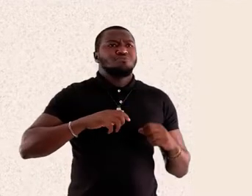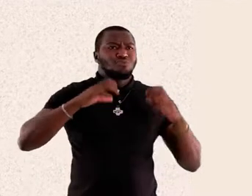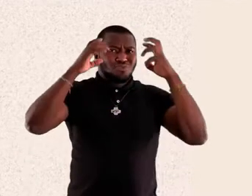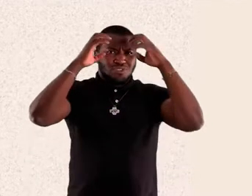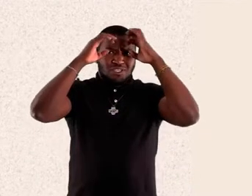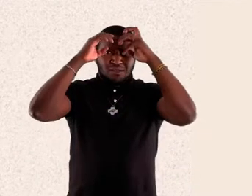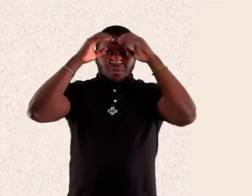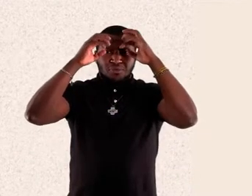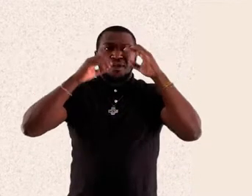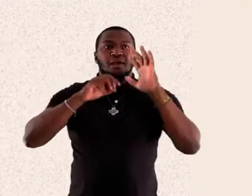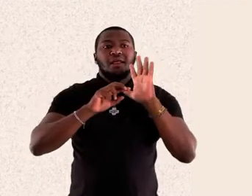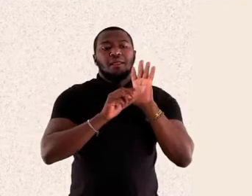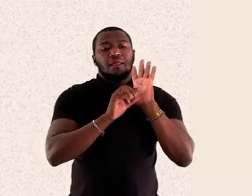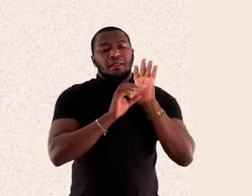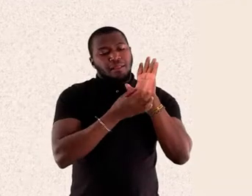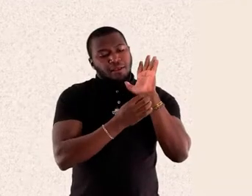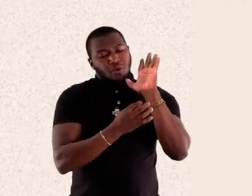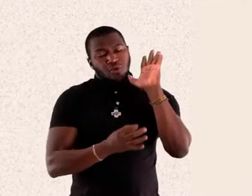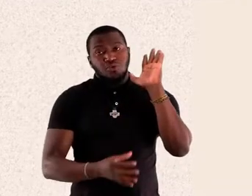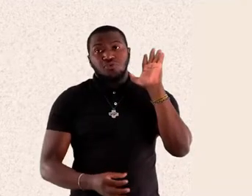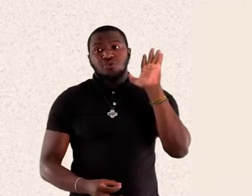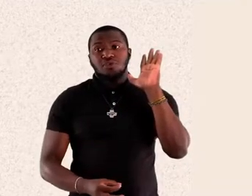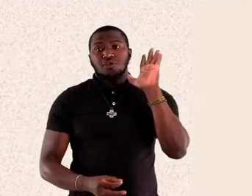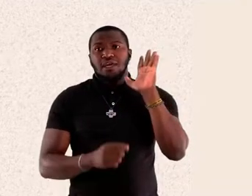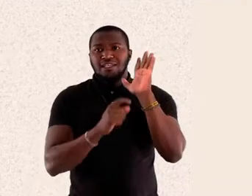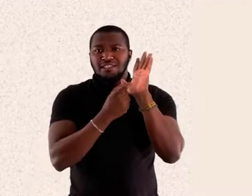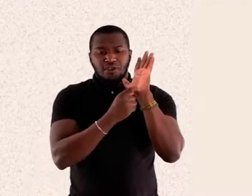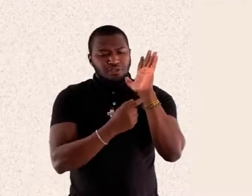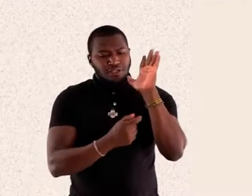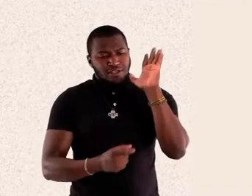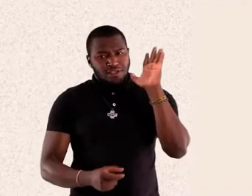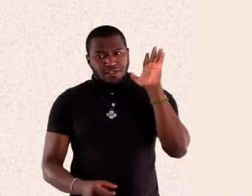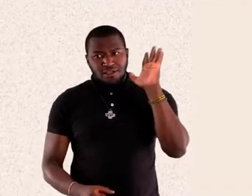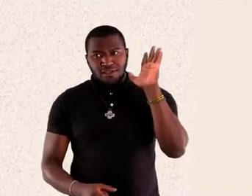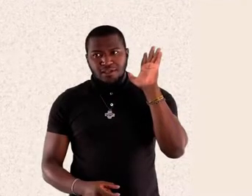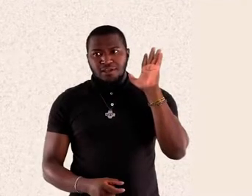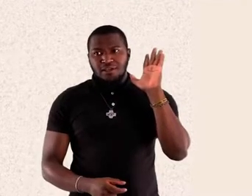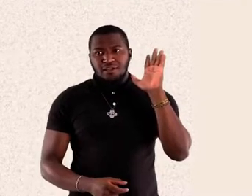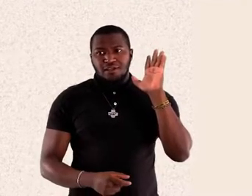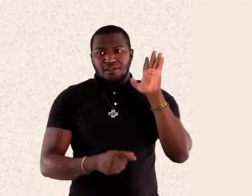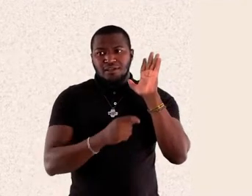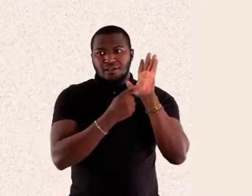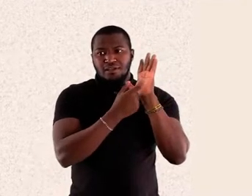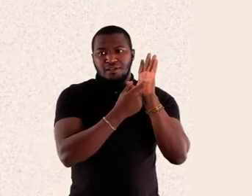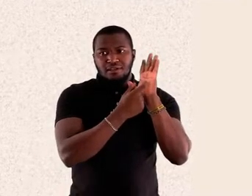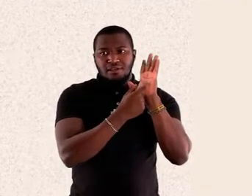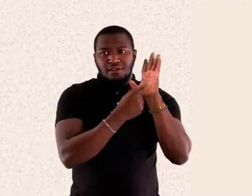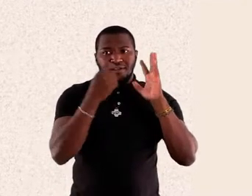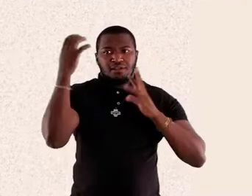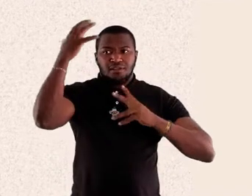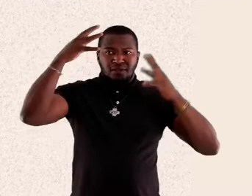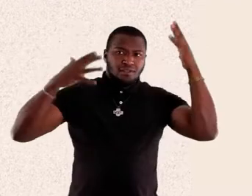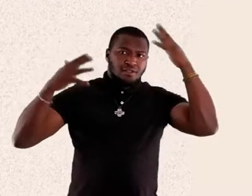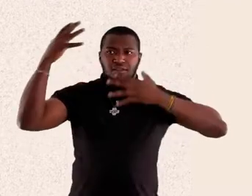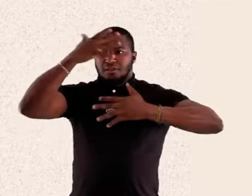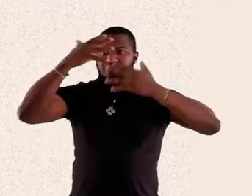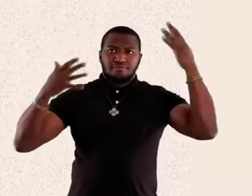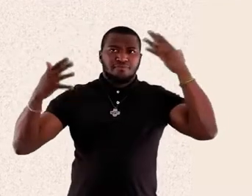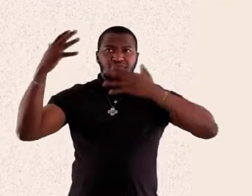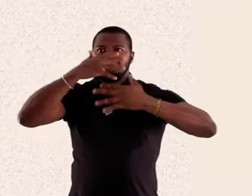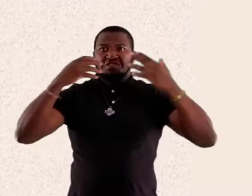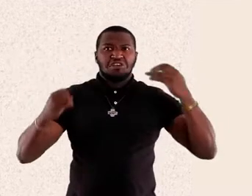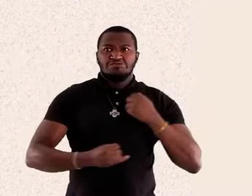cérebro e e e ela disse o seguinte que nós eu não